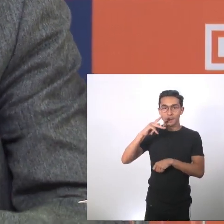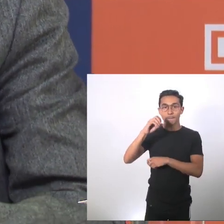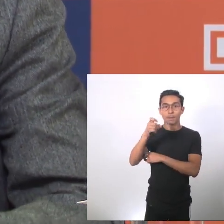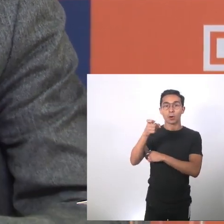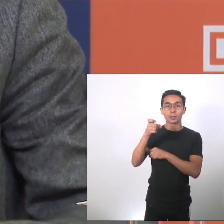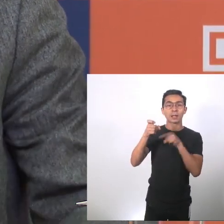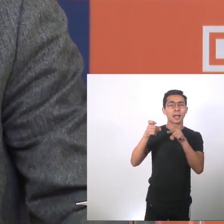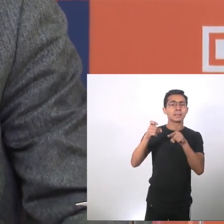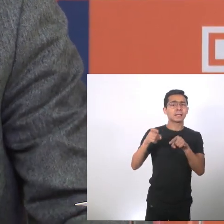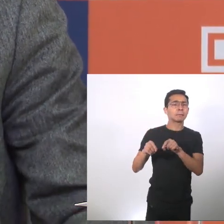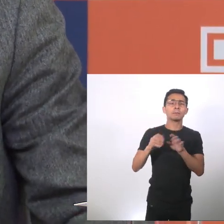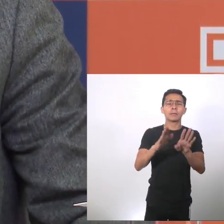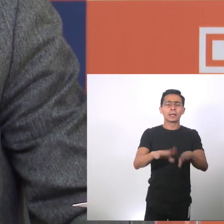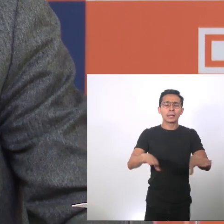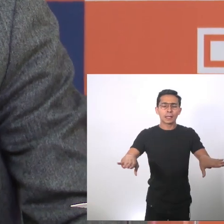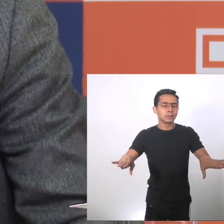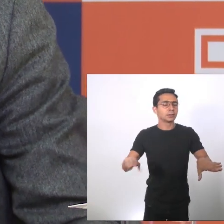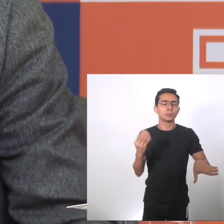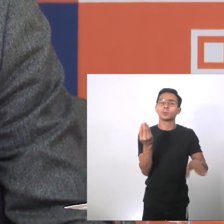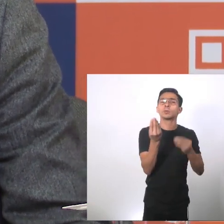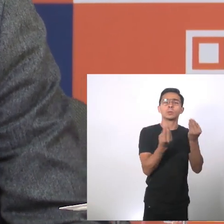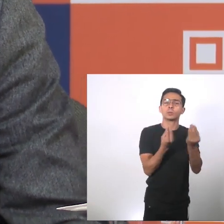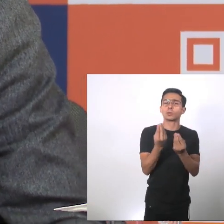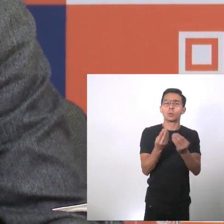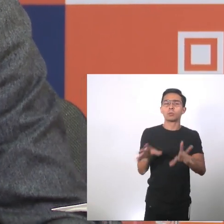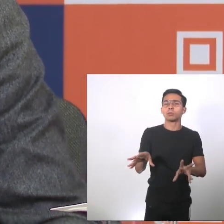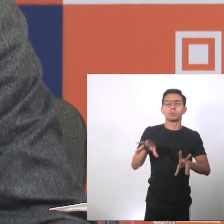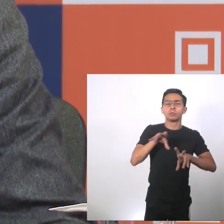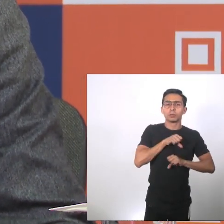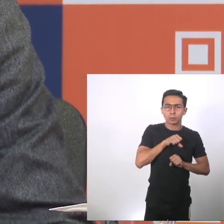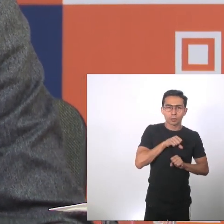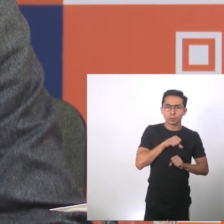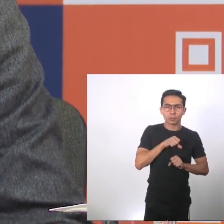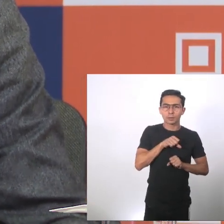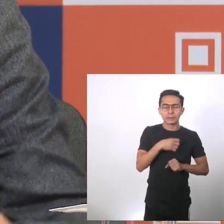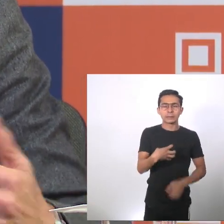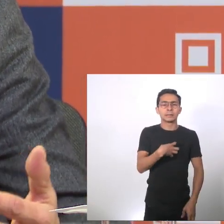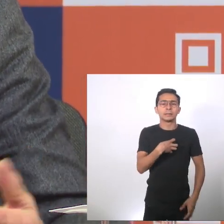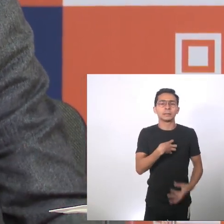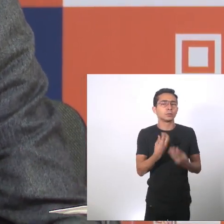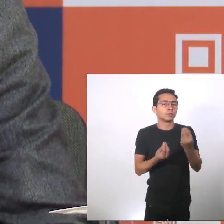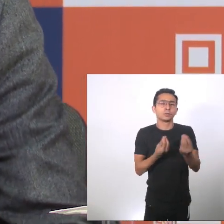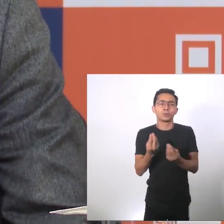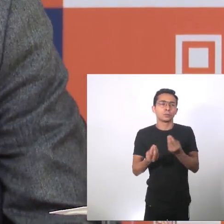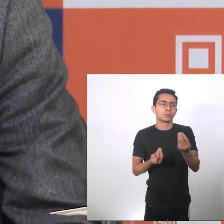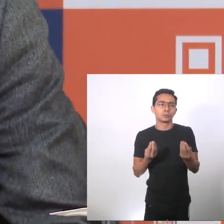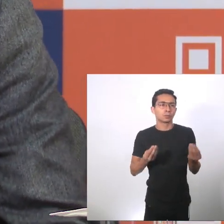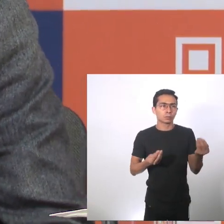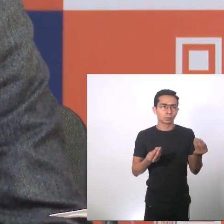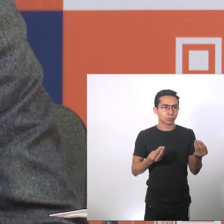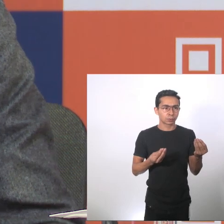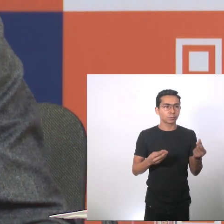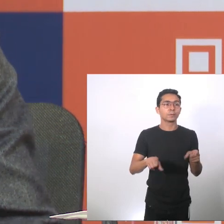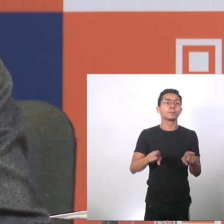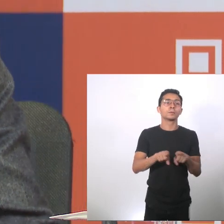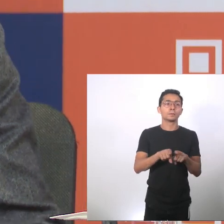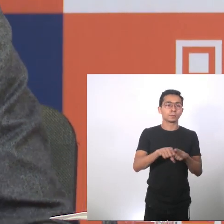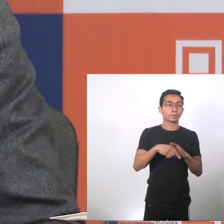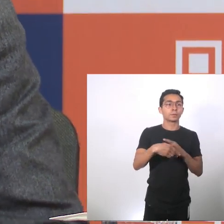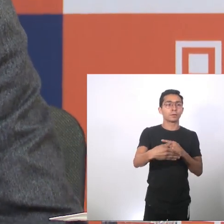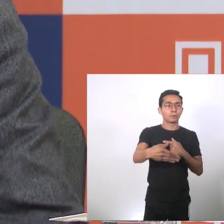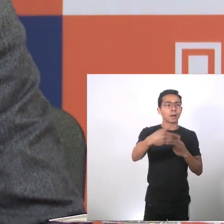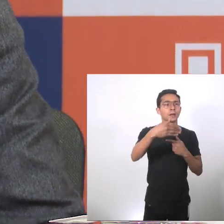que se sabe em relação à expectativa da doença, em particular nesse grupo etário, e, claro, trazer aspectos que me